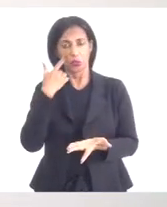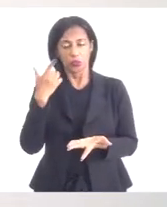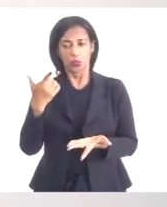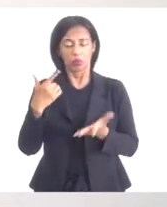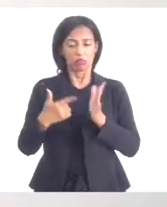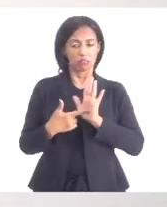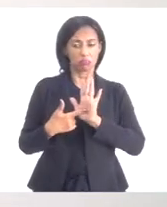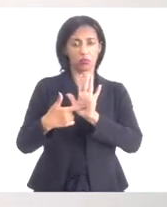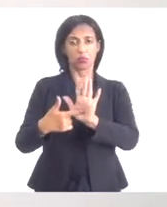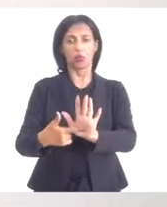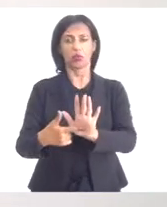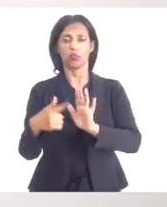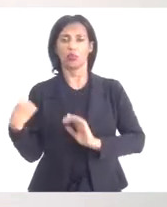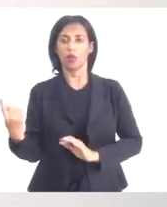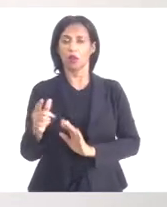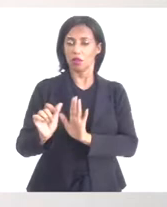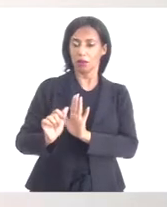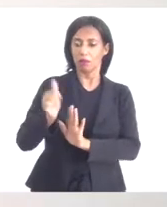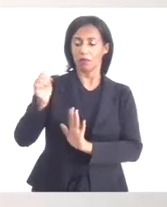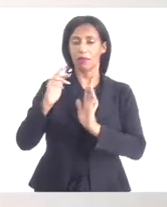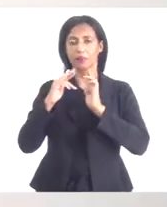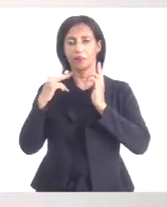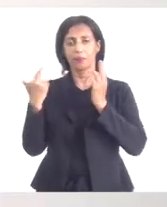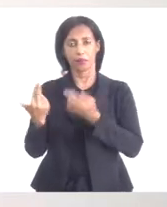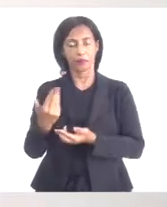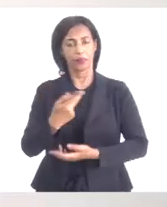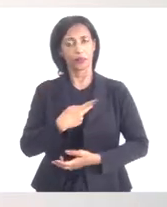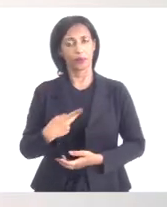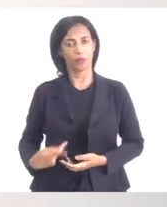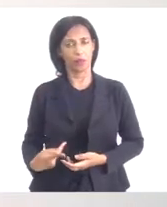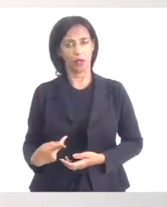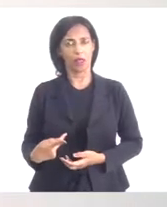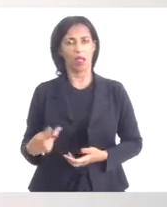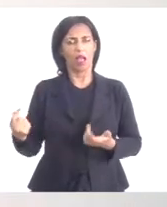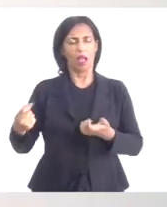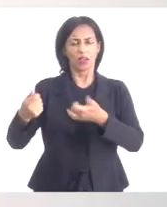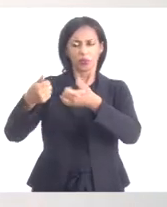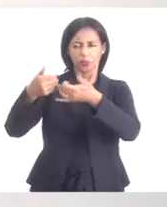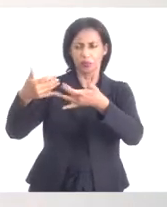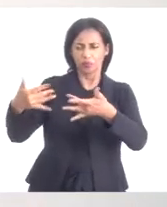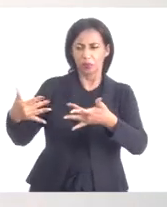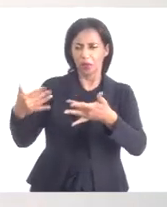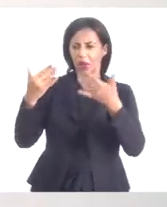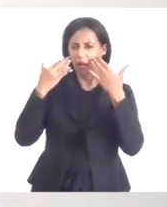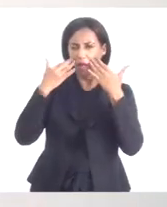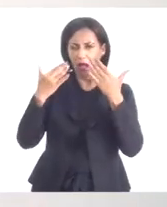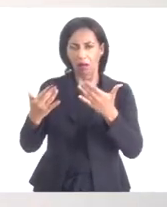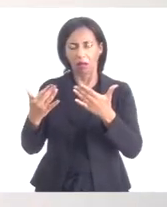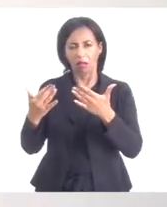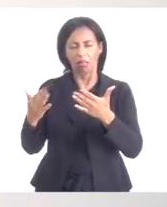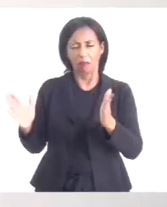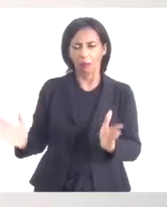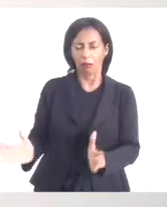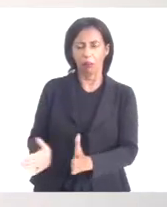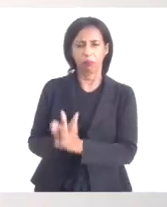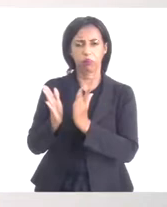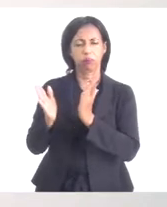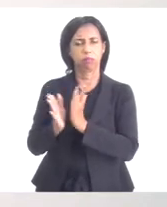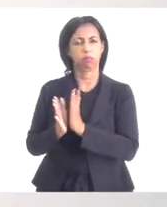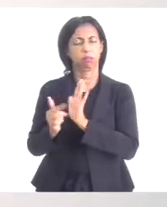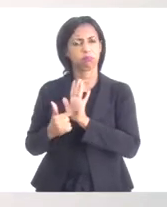apresentou na na em audiência pública os aspectos e existe pressões da extrema pobreza